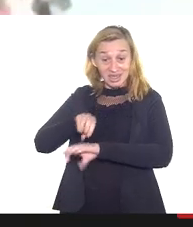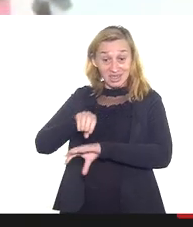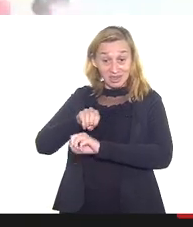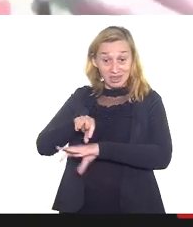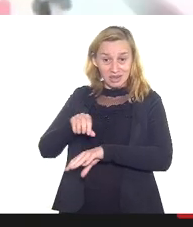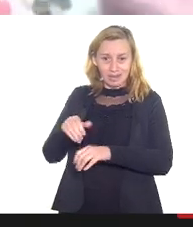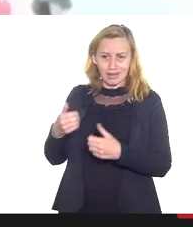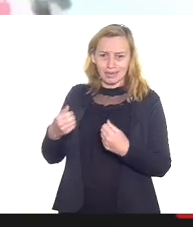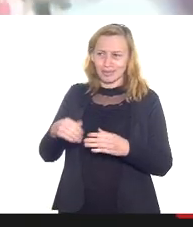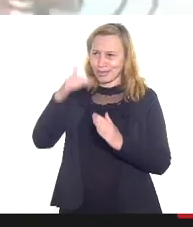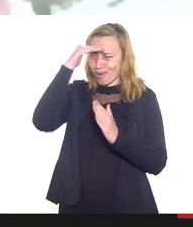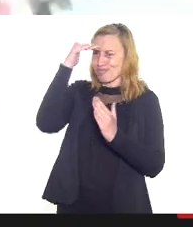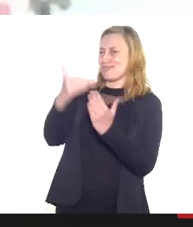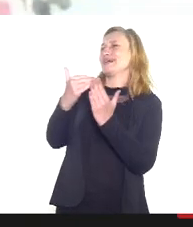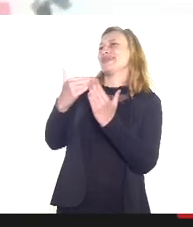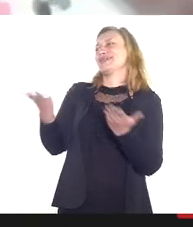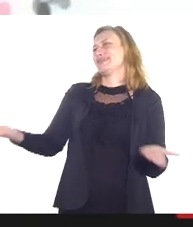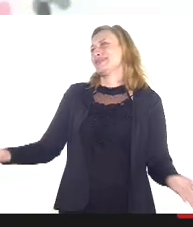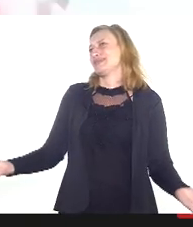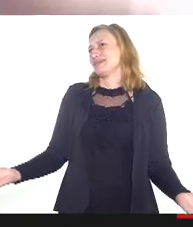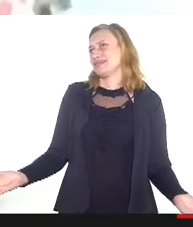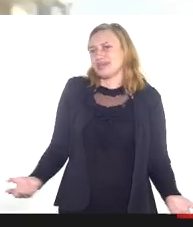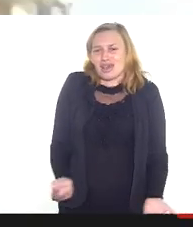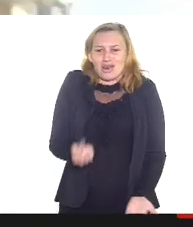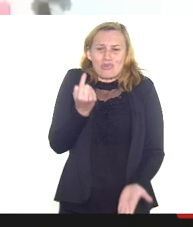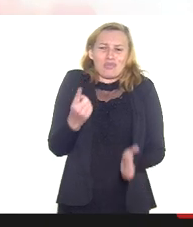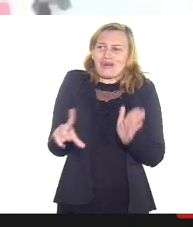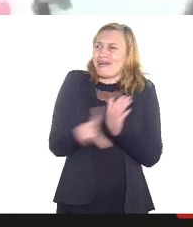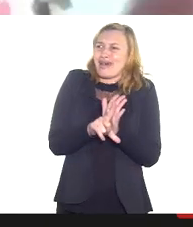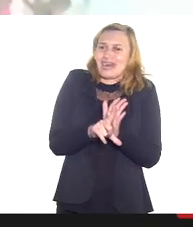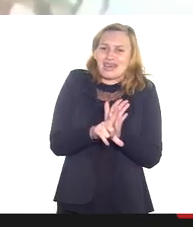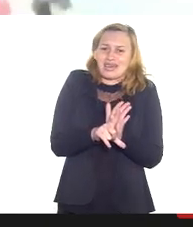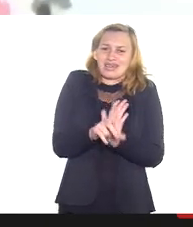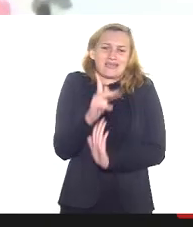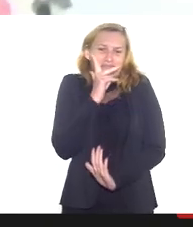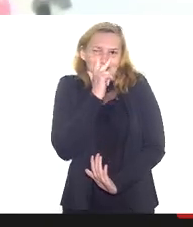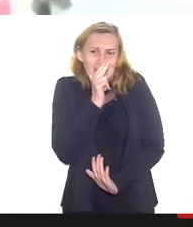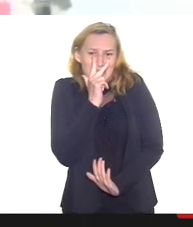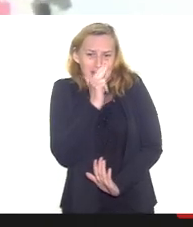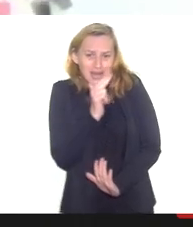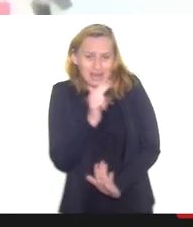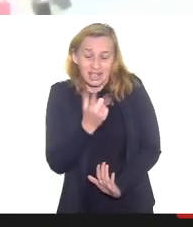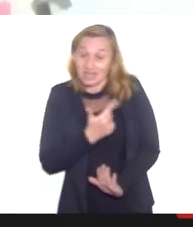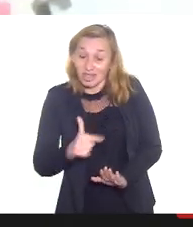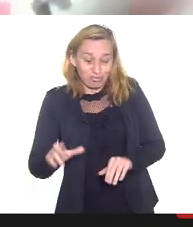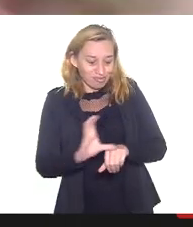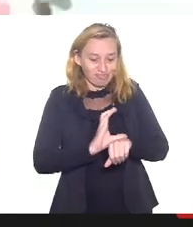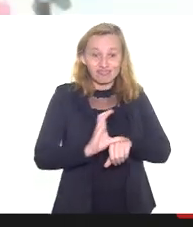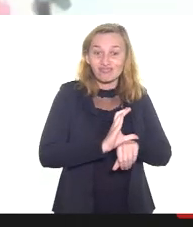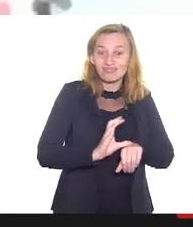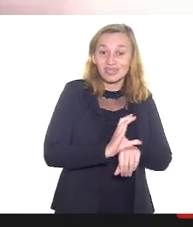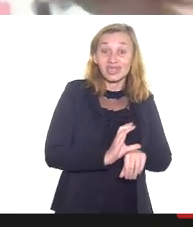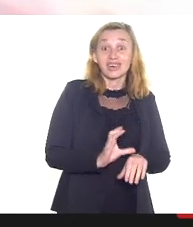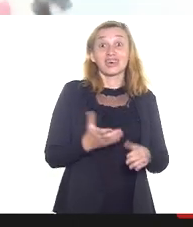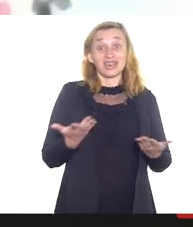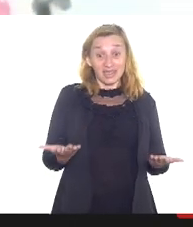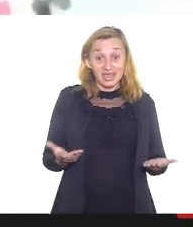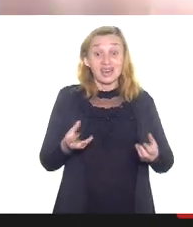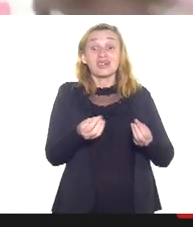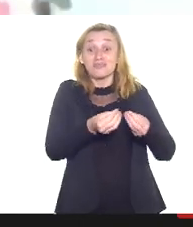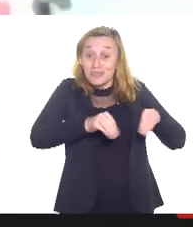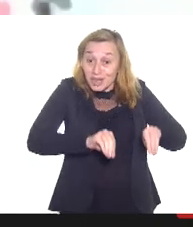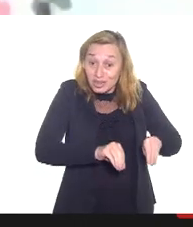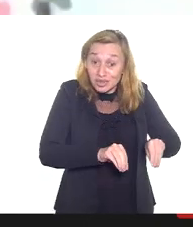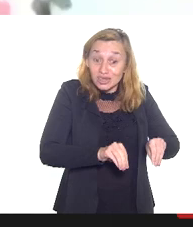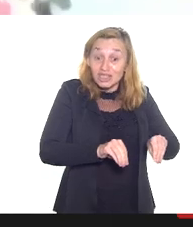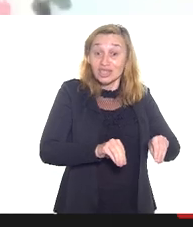temos que obedecer a uma lei que parece inconstitucional e que prejudica